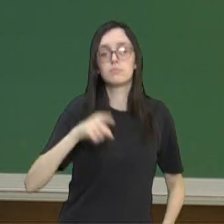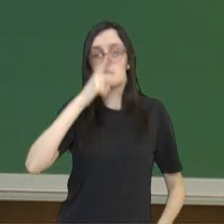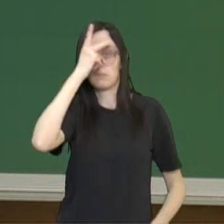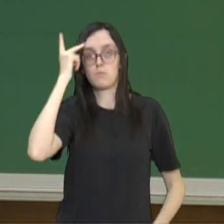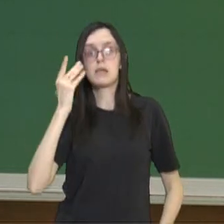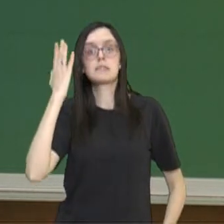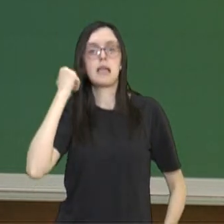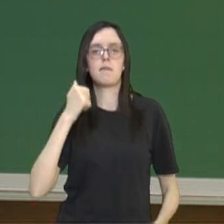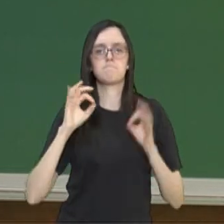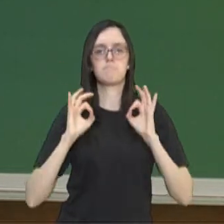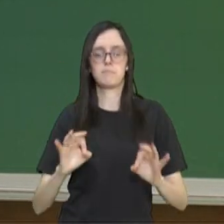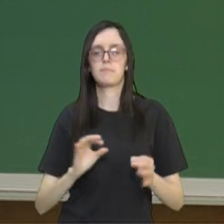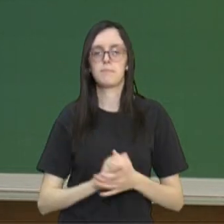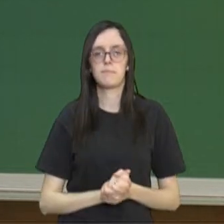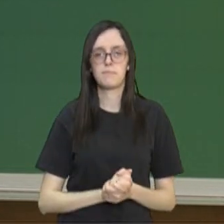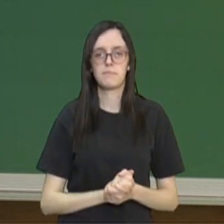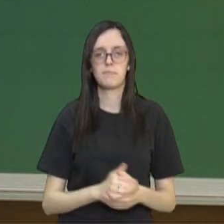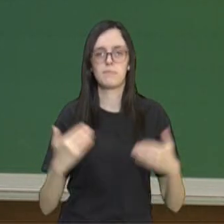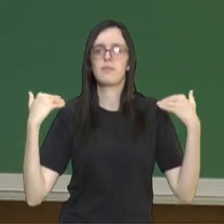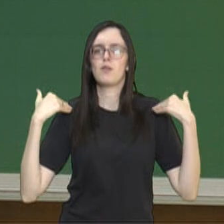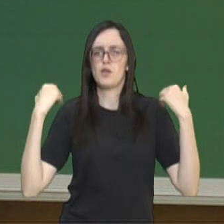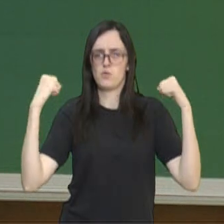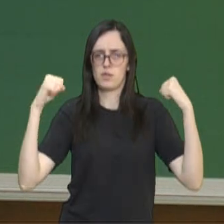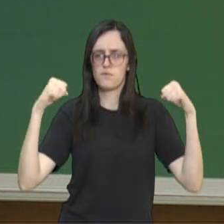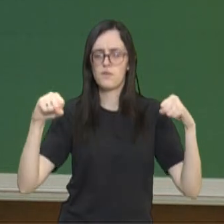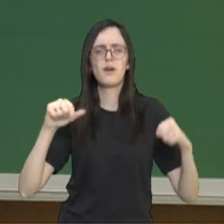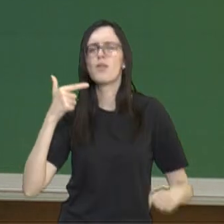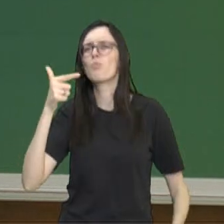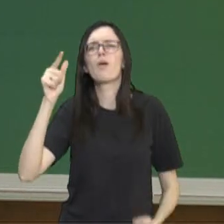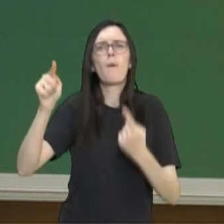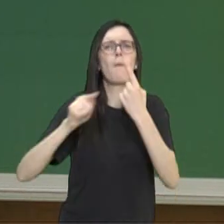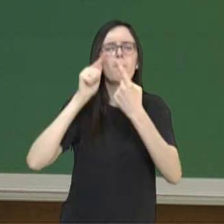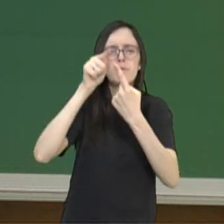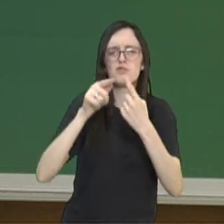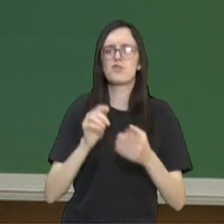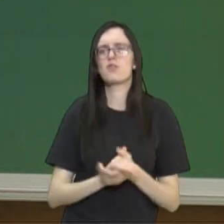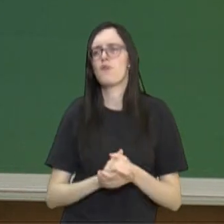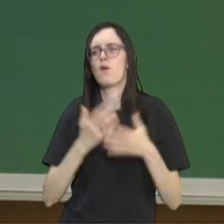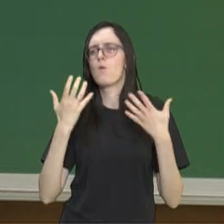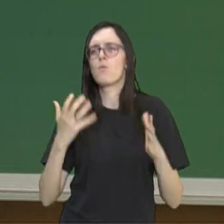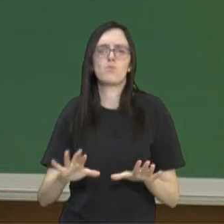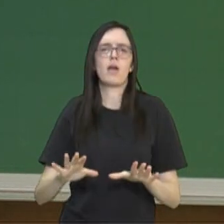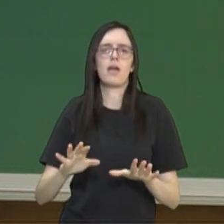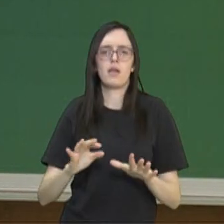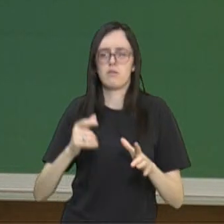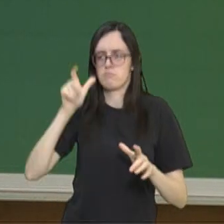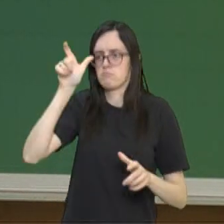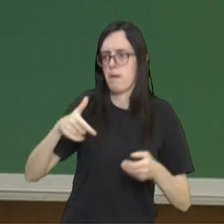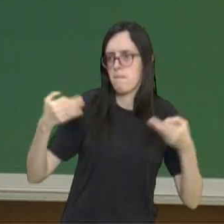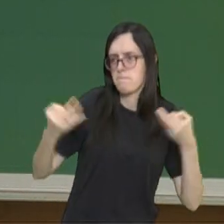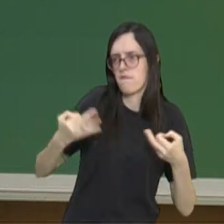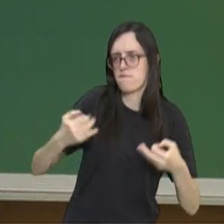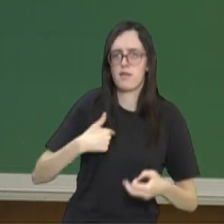espaço, quantas equipes a gente dispõe. Então, de 10 minutos, de 5 minutos, né, e